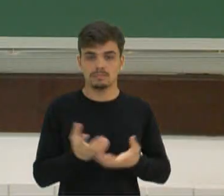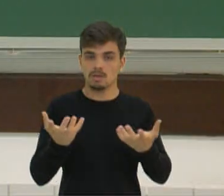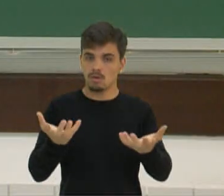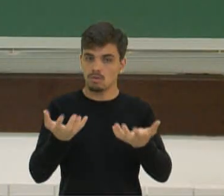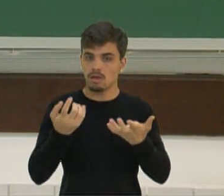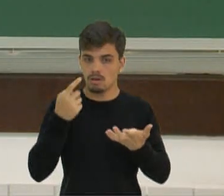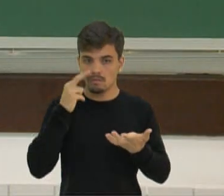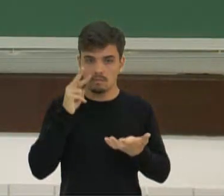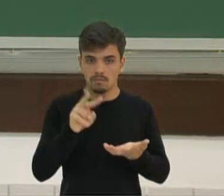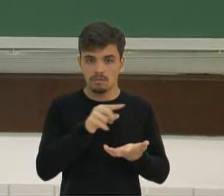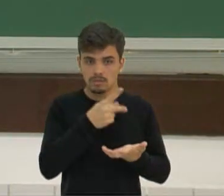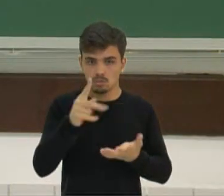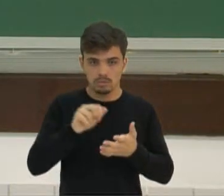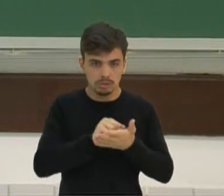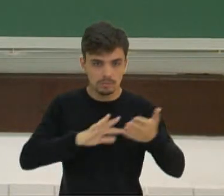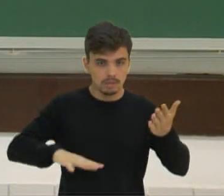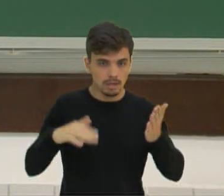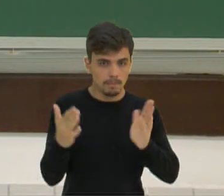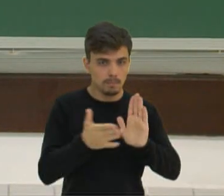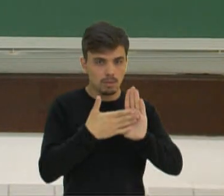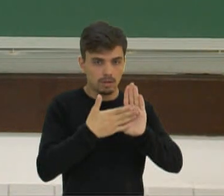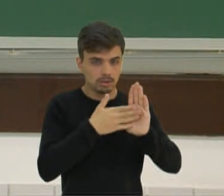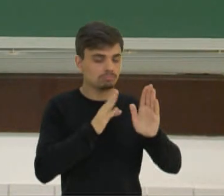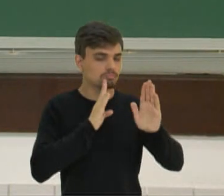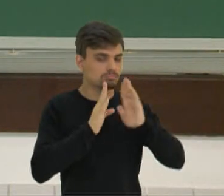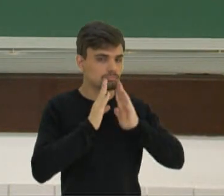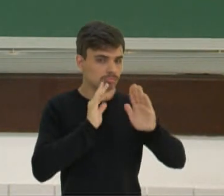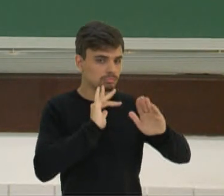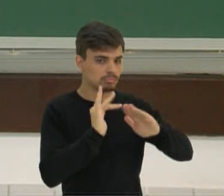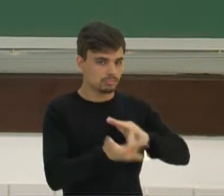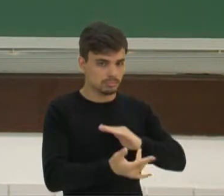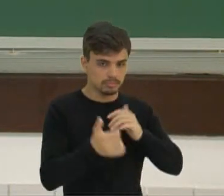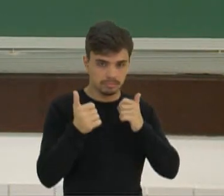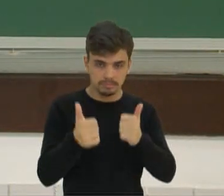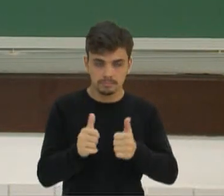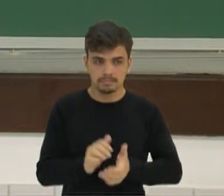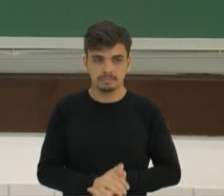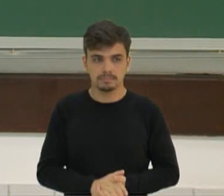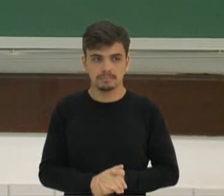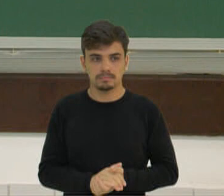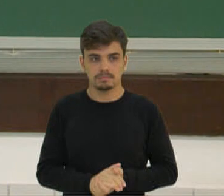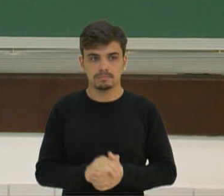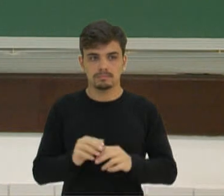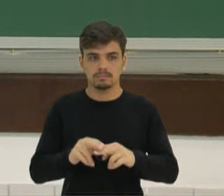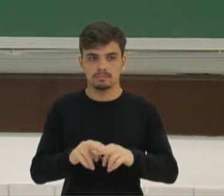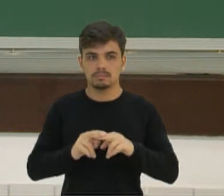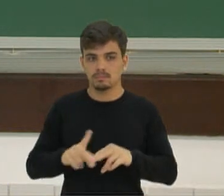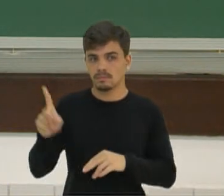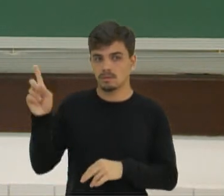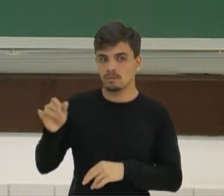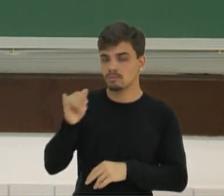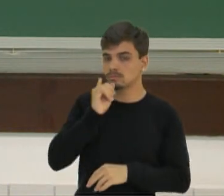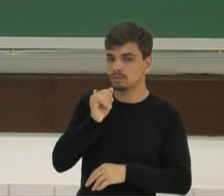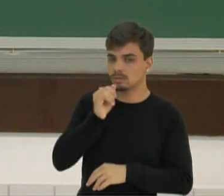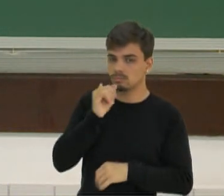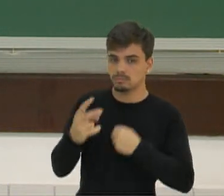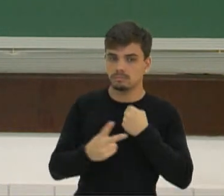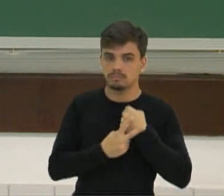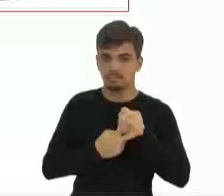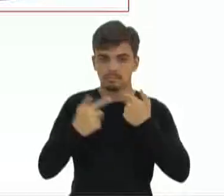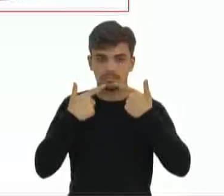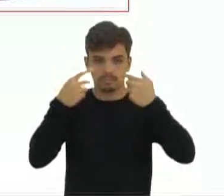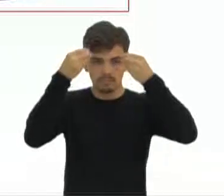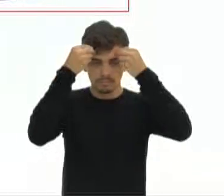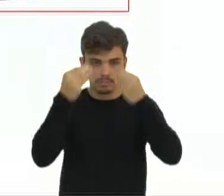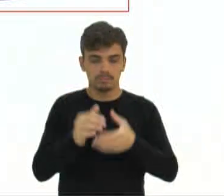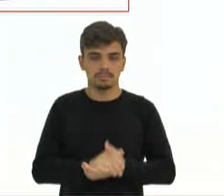ver a atividade de vocês postada nas redes, tá, pessoal? Então, um exemplo com linguagem verbal. Um